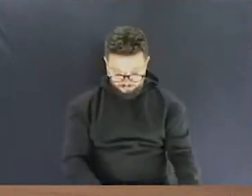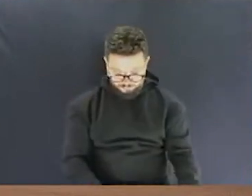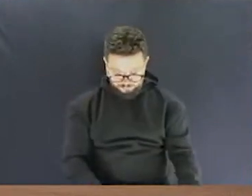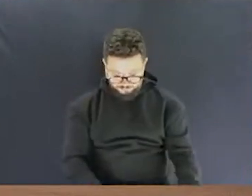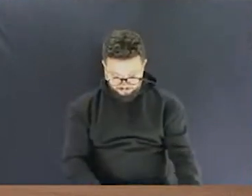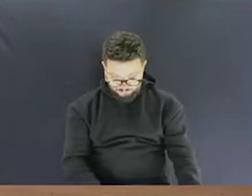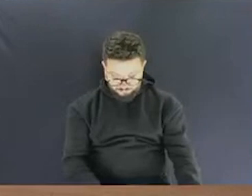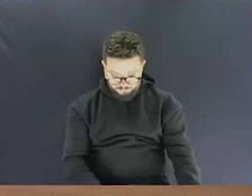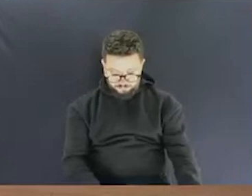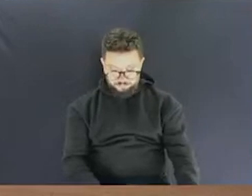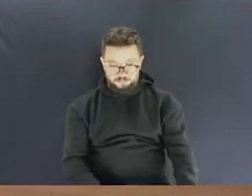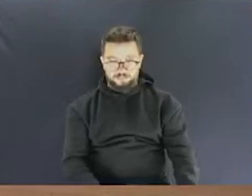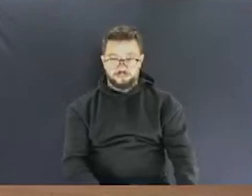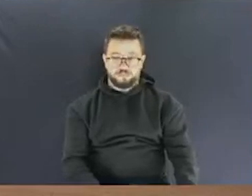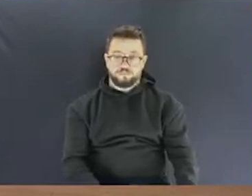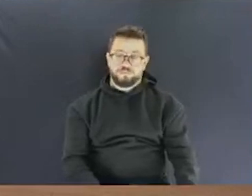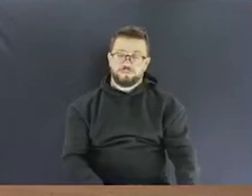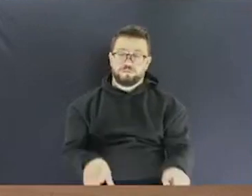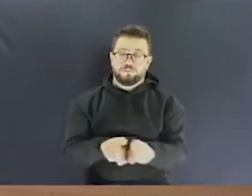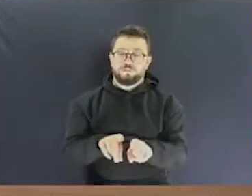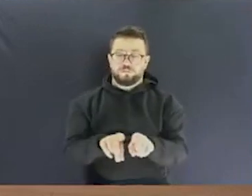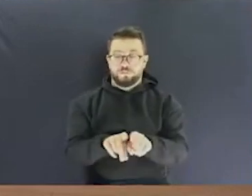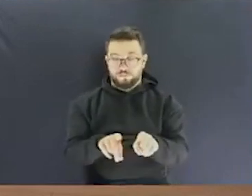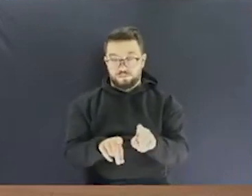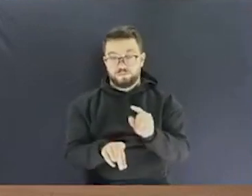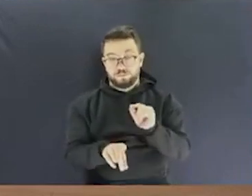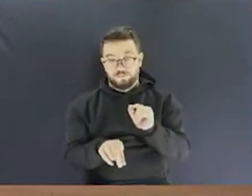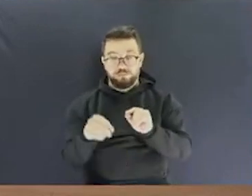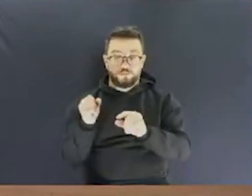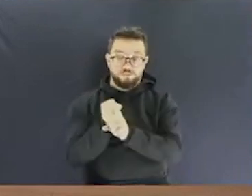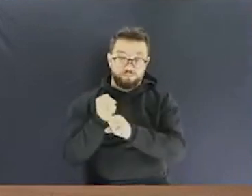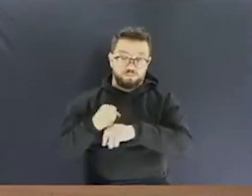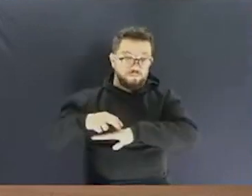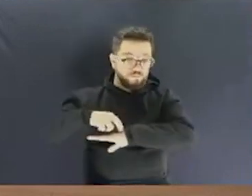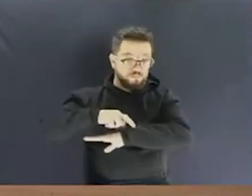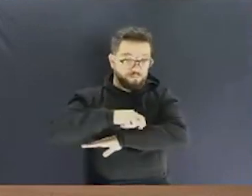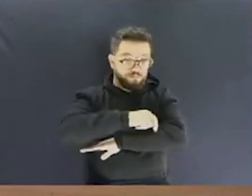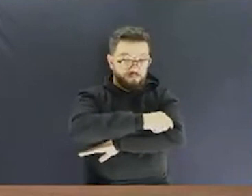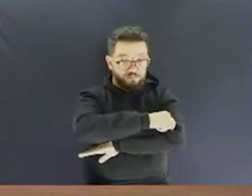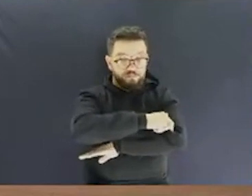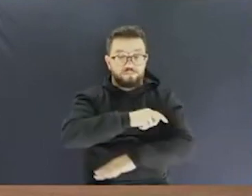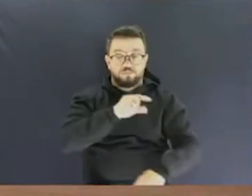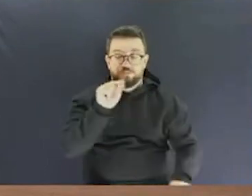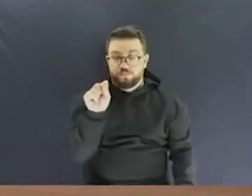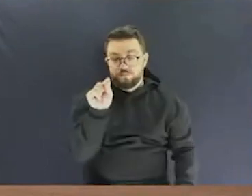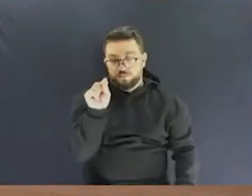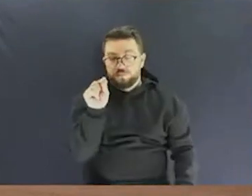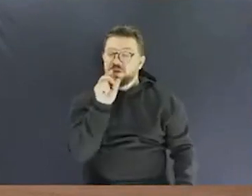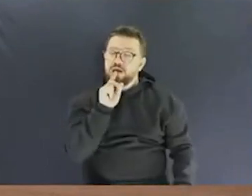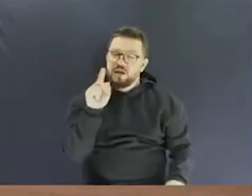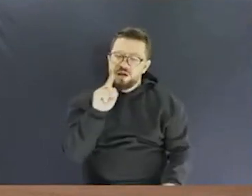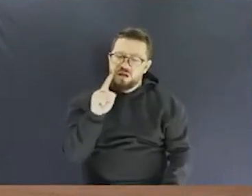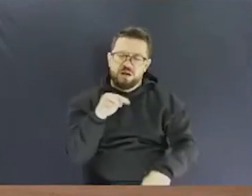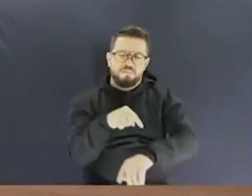gente recebe muita demanda da população, né? Calçada é um dos problemas que todo dia as pessoas reclamam, enfim, da qualidade das calçadas e dos